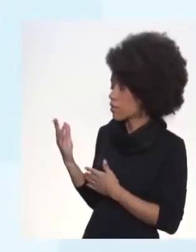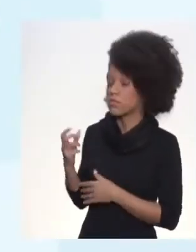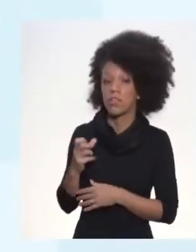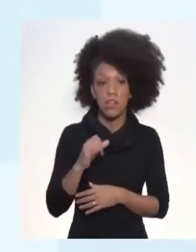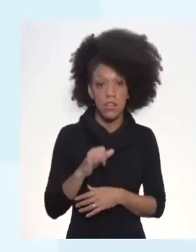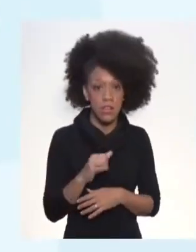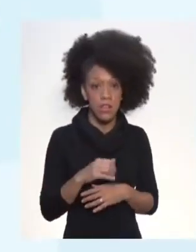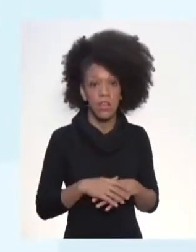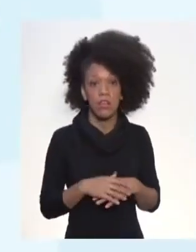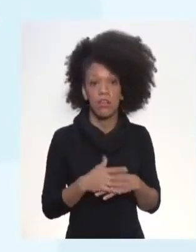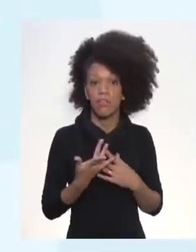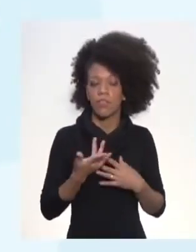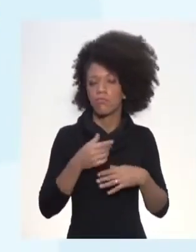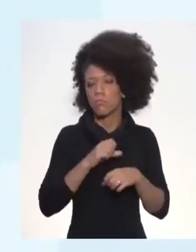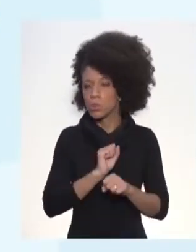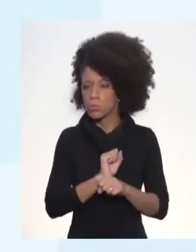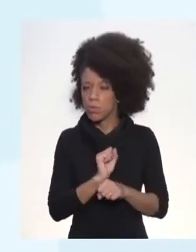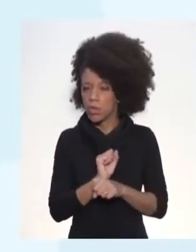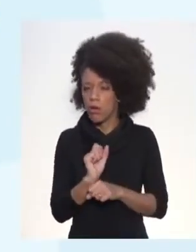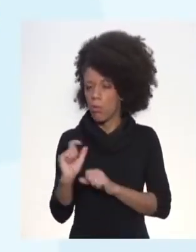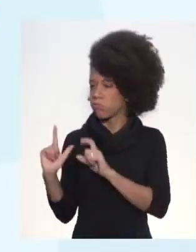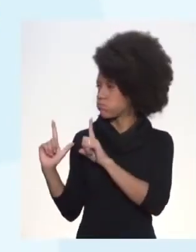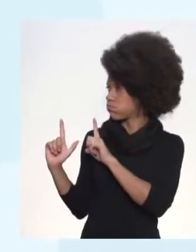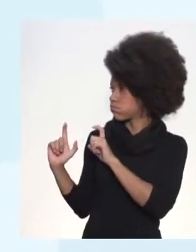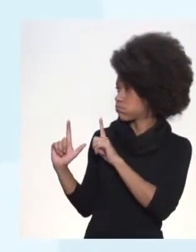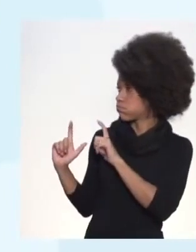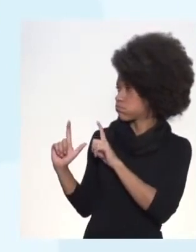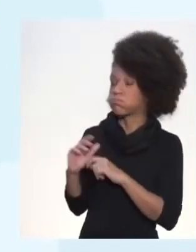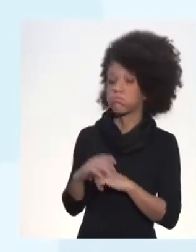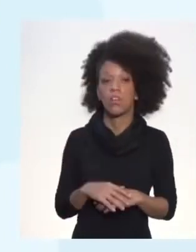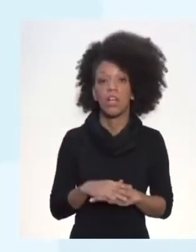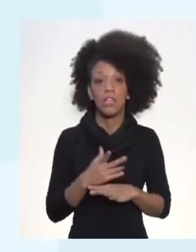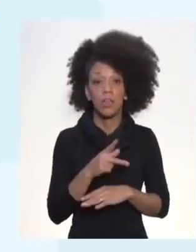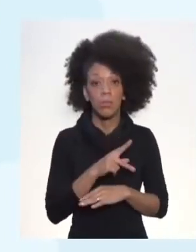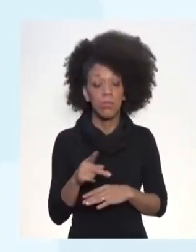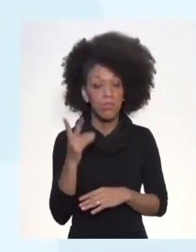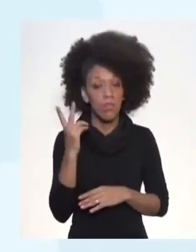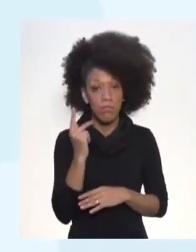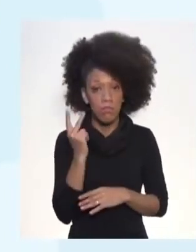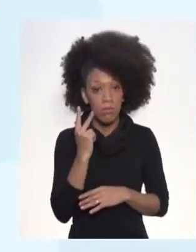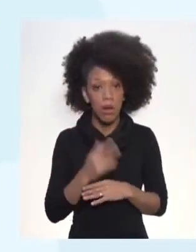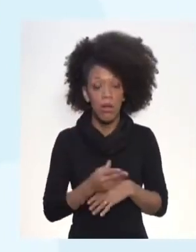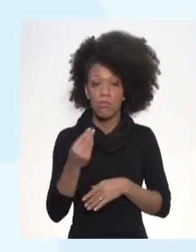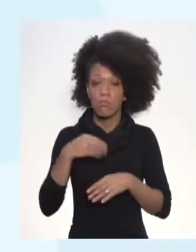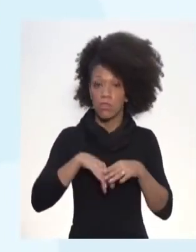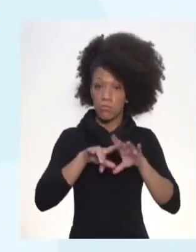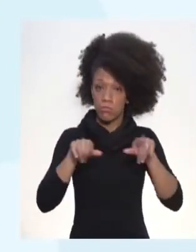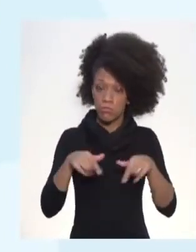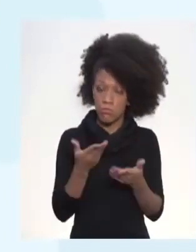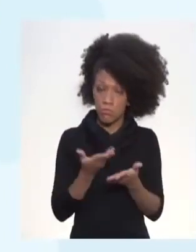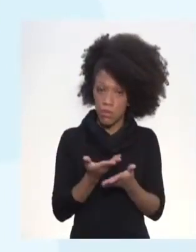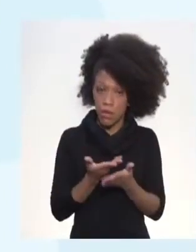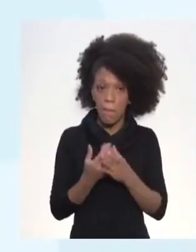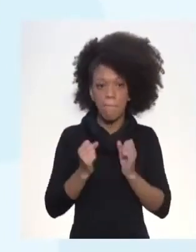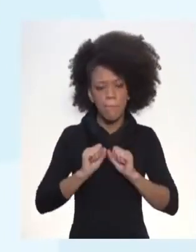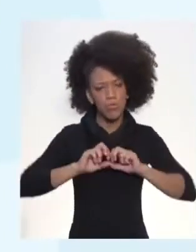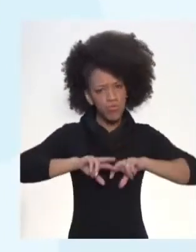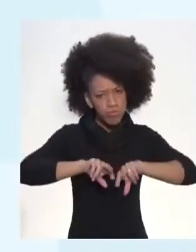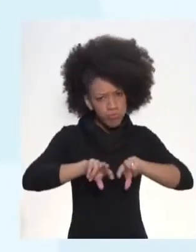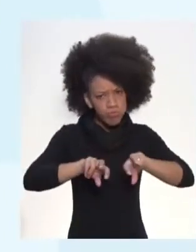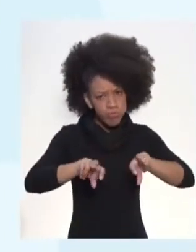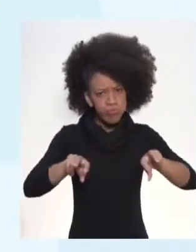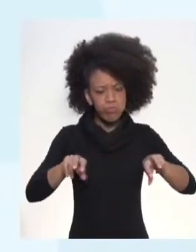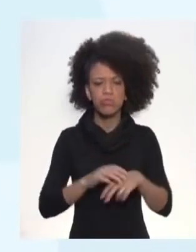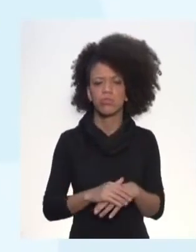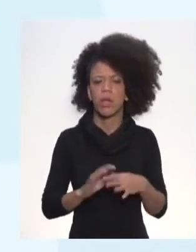aí, vamos segurar um pouquinho, né, para tirar um print, e aí o professor, naturalmente, dentro da sala de aula, pode explorar da maneira que